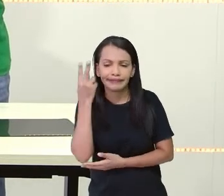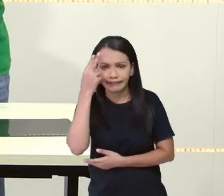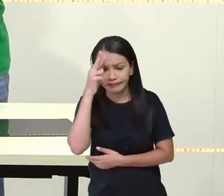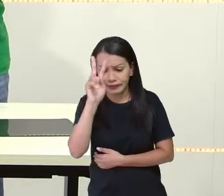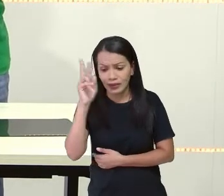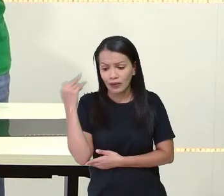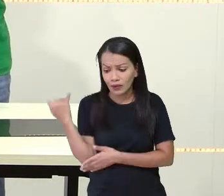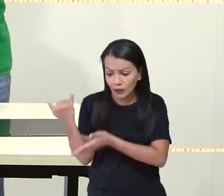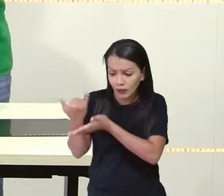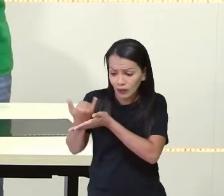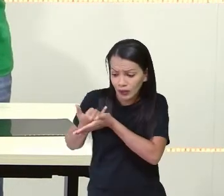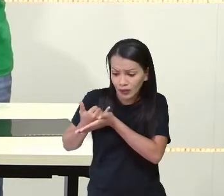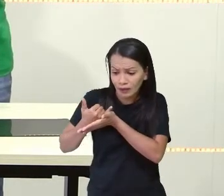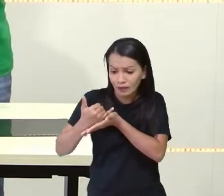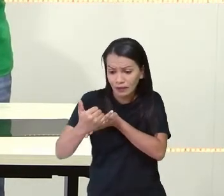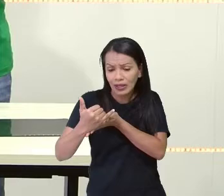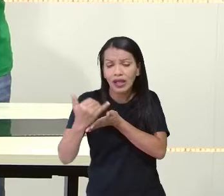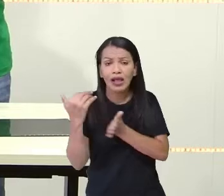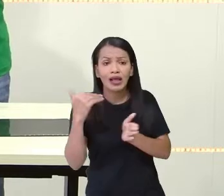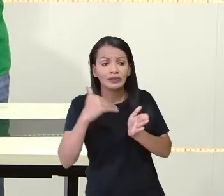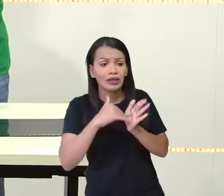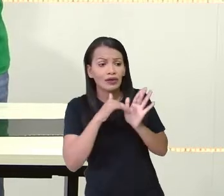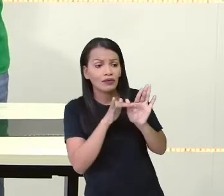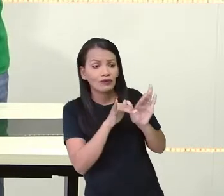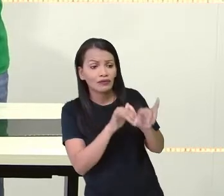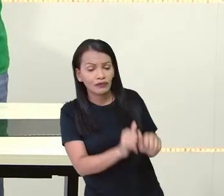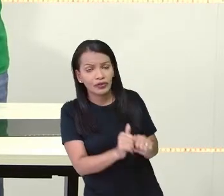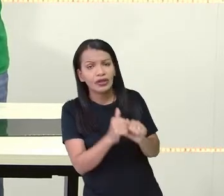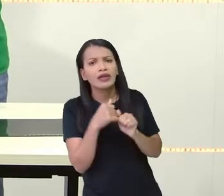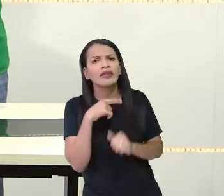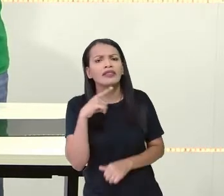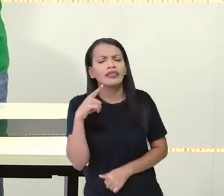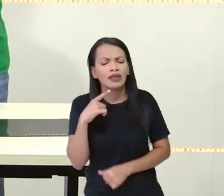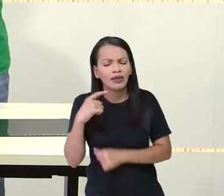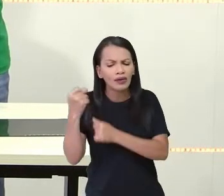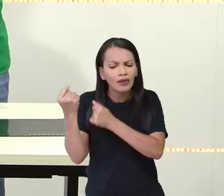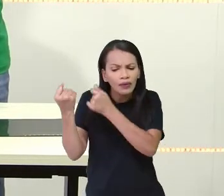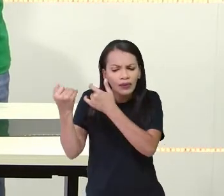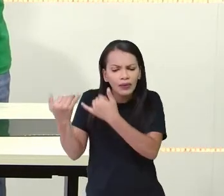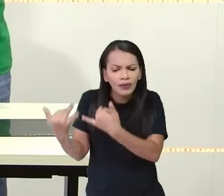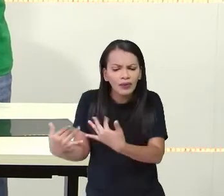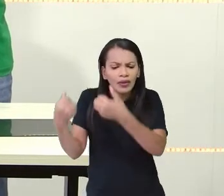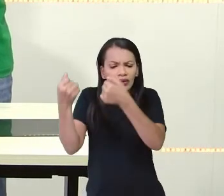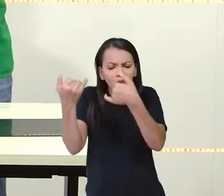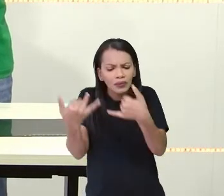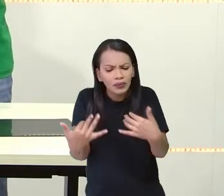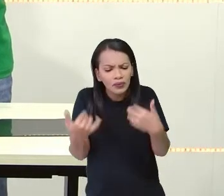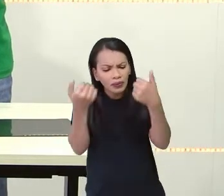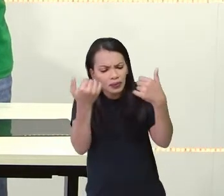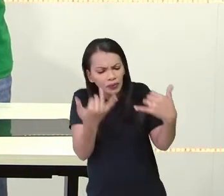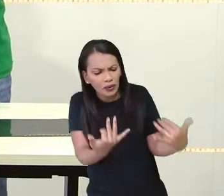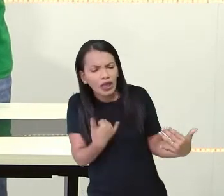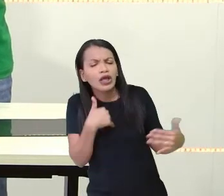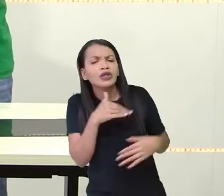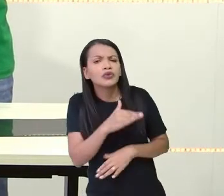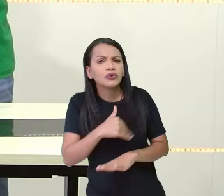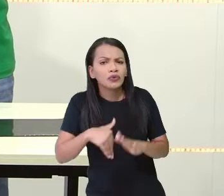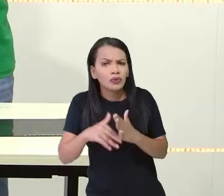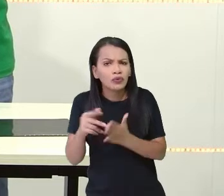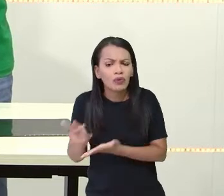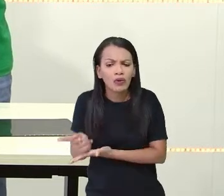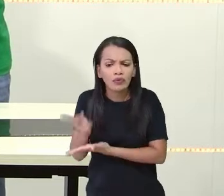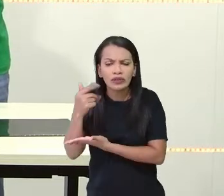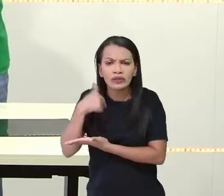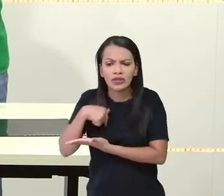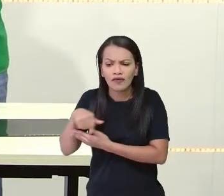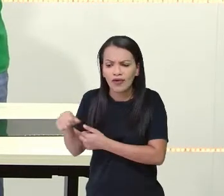Do início até o final. Eu tenho um enredo, tudo vai acontecendo e eu vou narrando passo